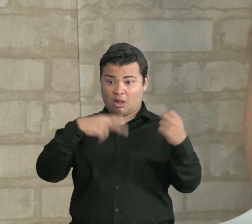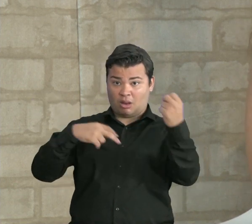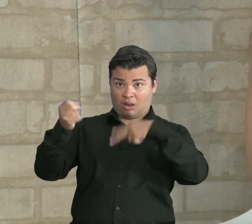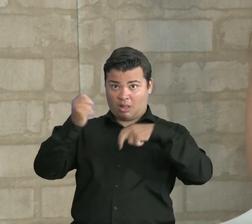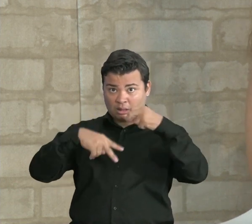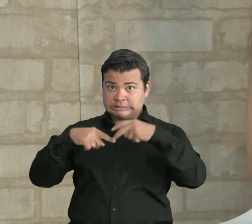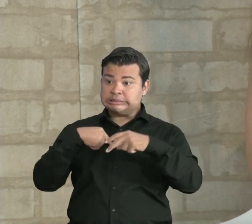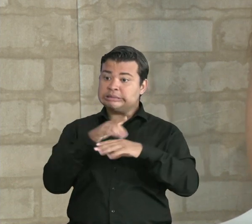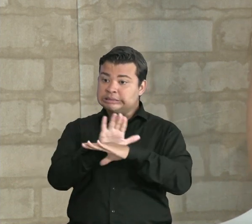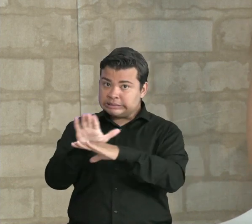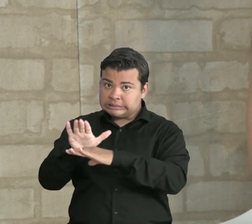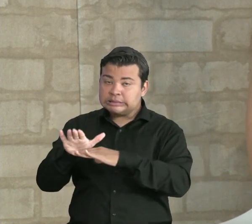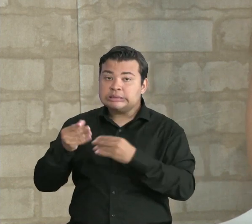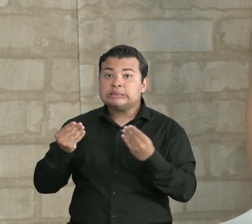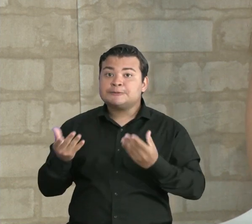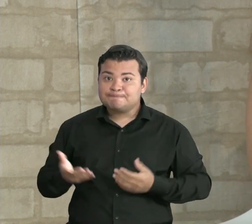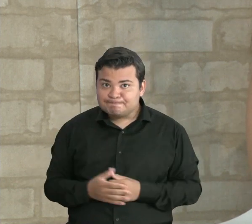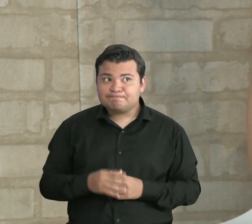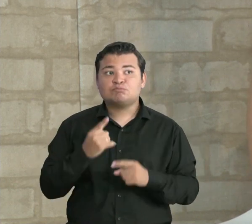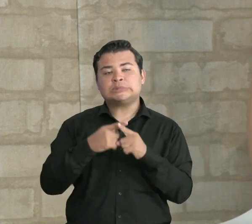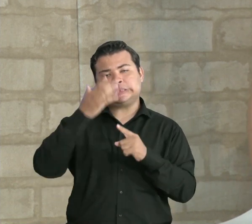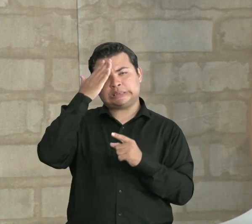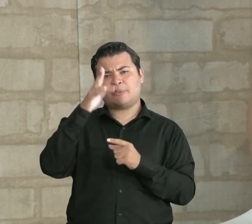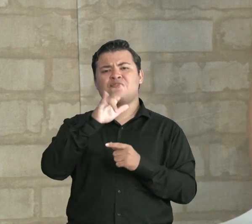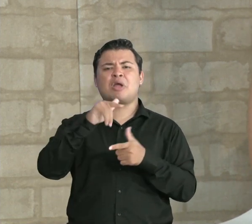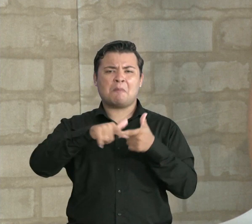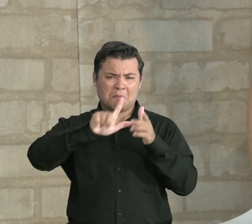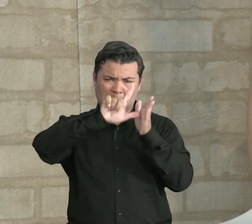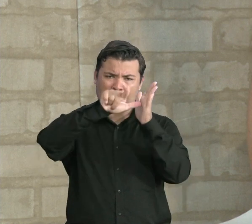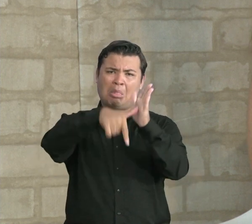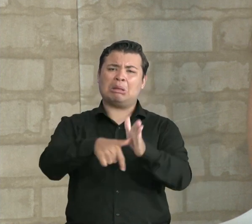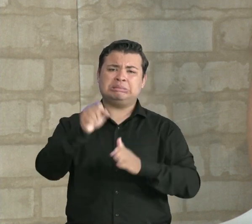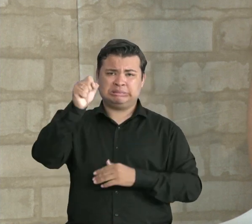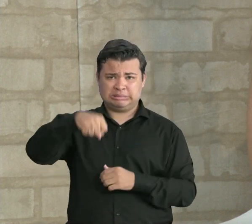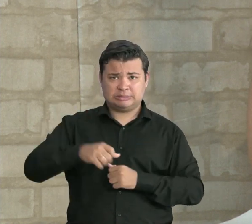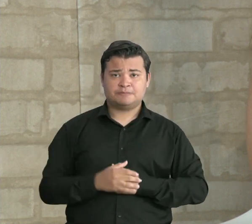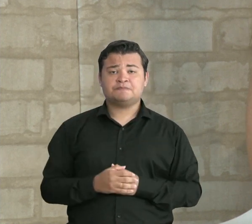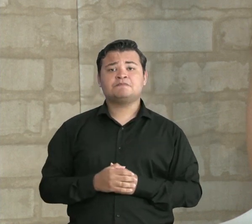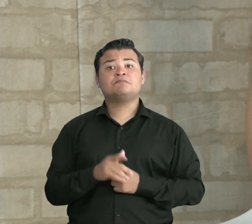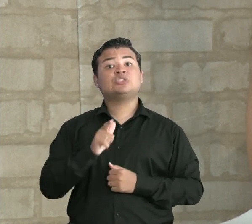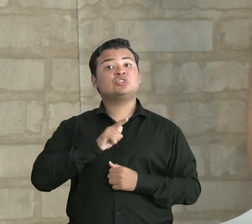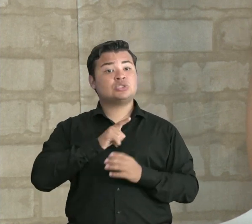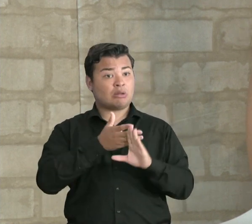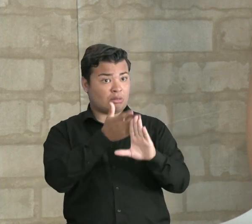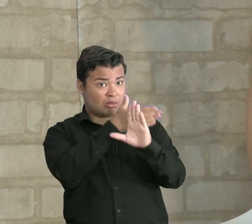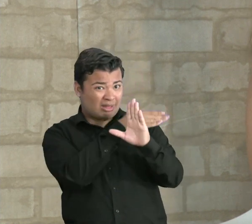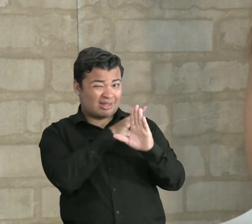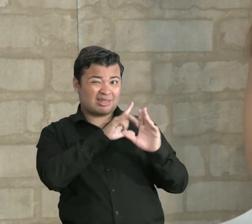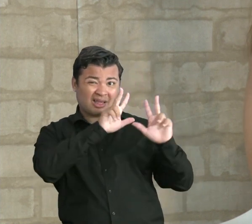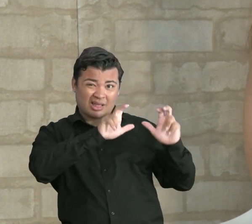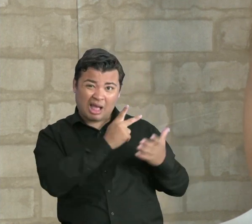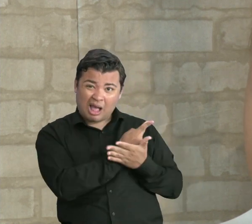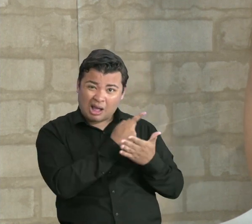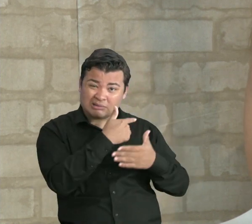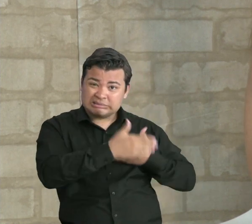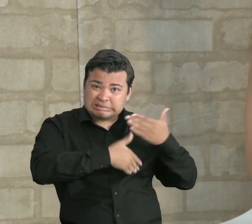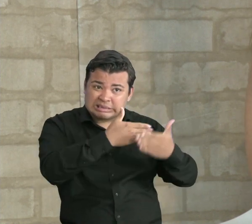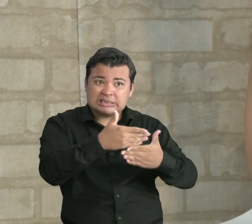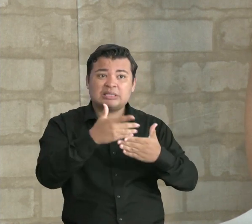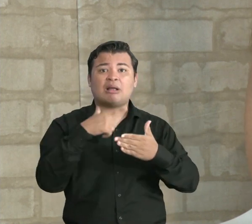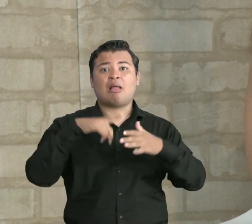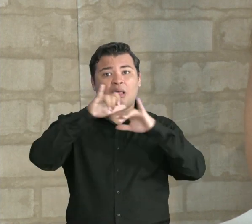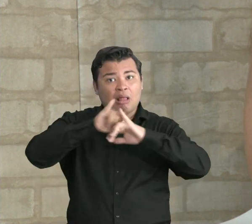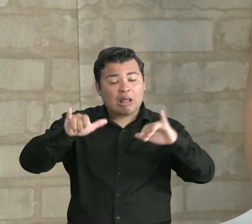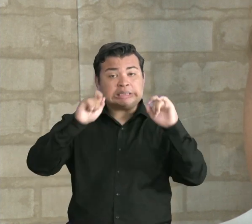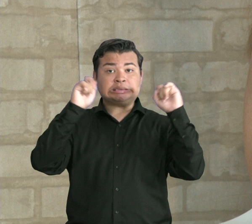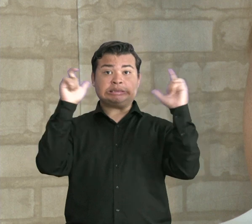de atrasos. Se já havia algumas questões já que nos alertavam a